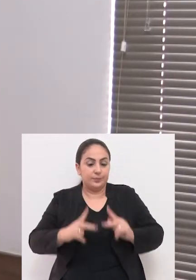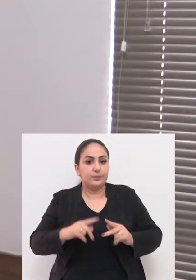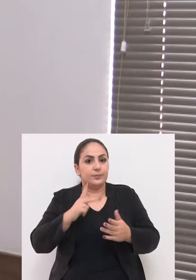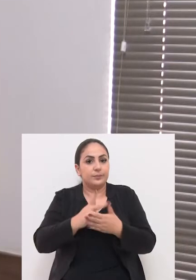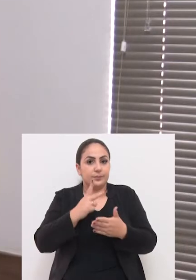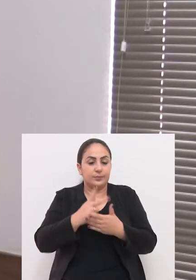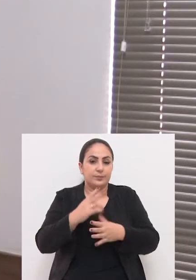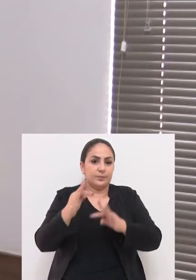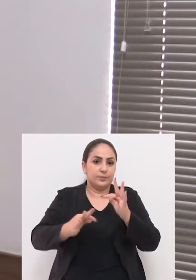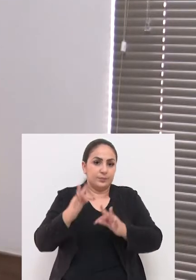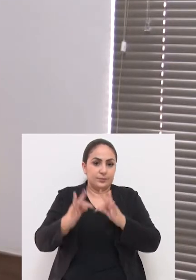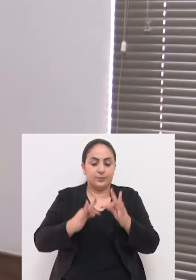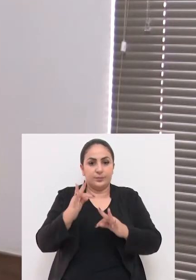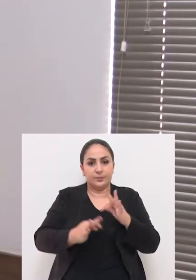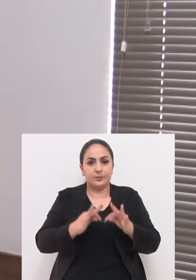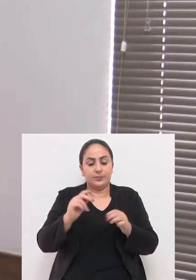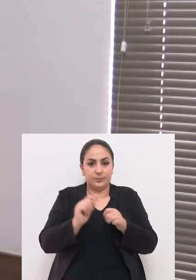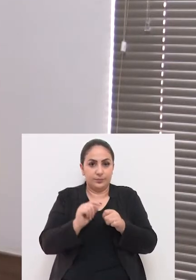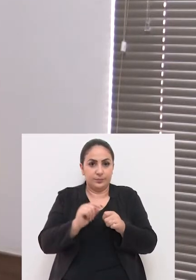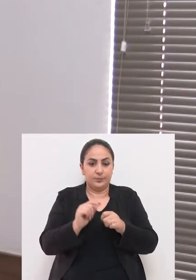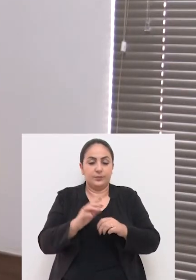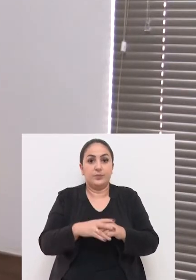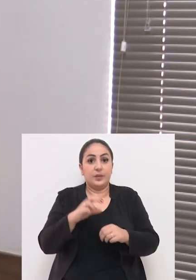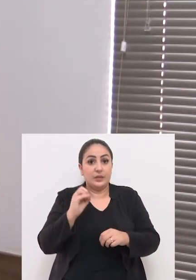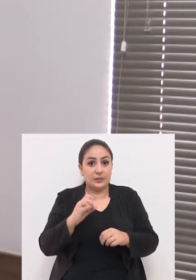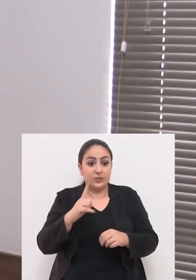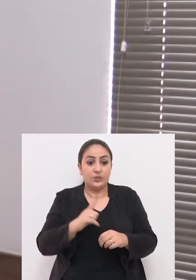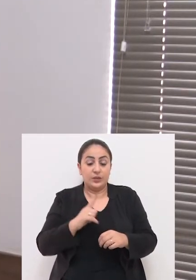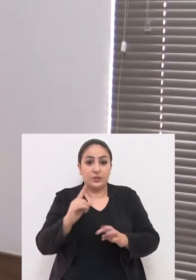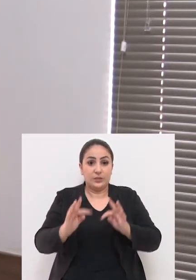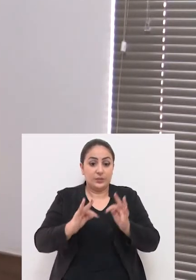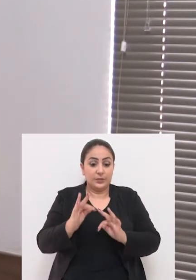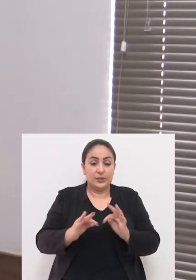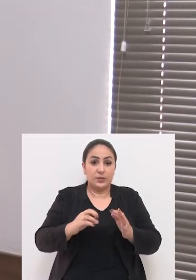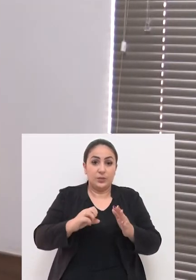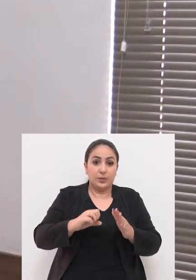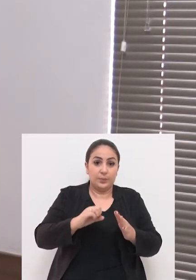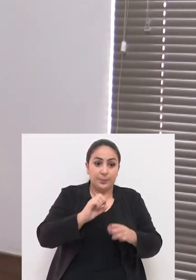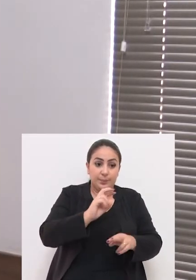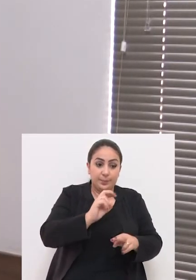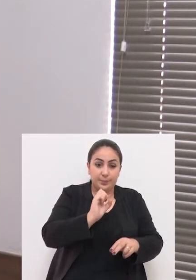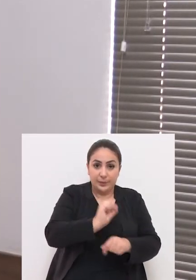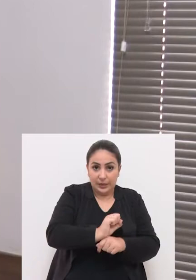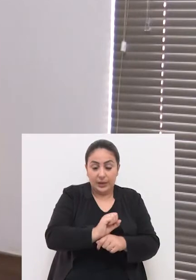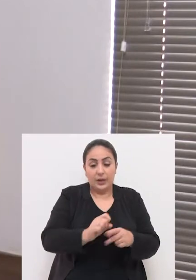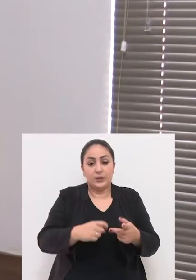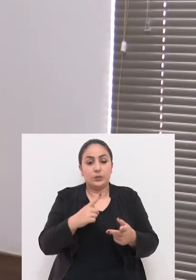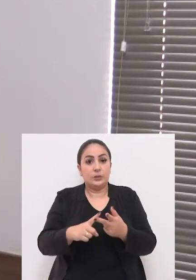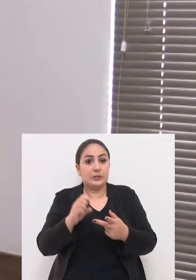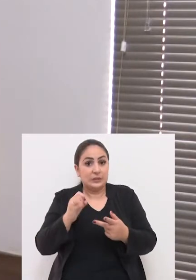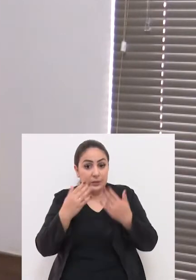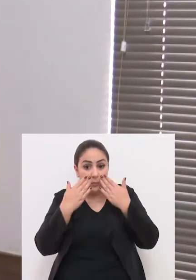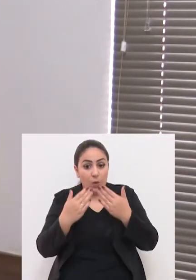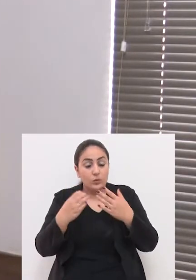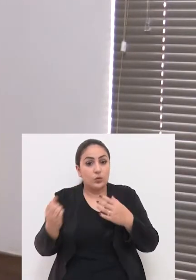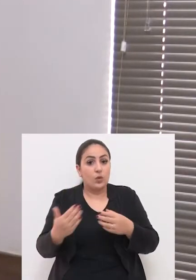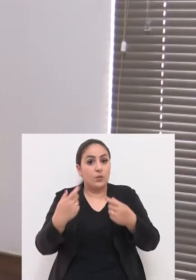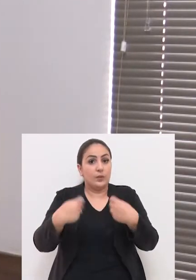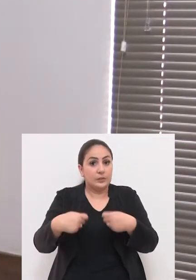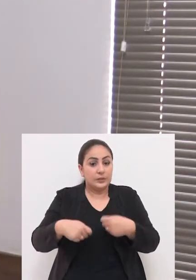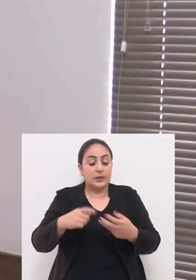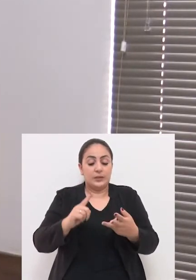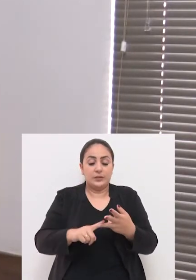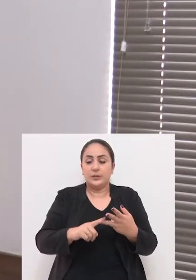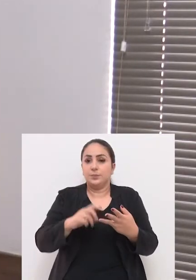saúde, se as pessoas continuem fazendo seus tratamentos, se elas tiveram tratamentos interrompidos, se elas apresentam